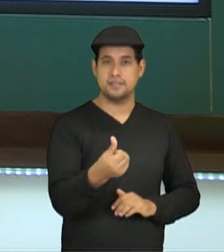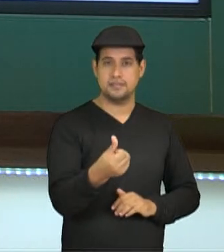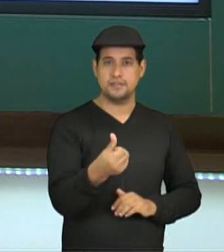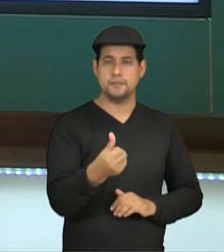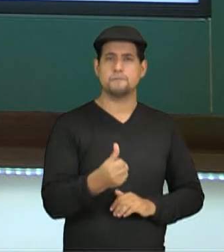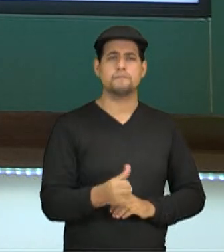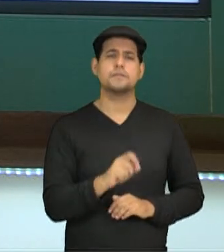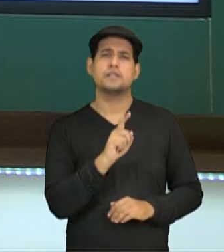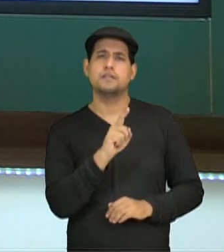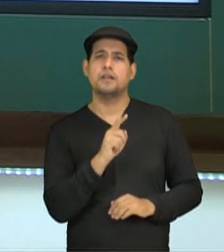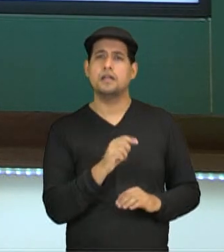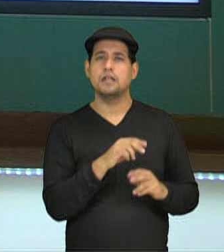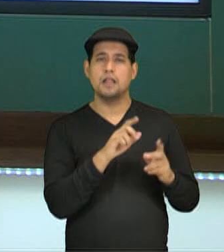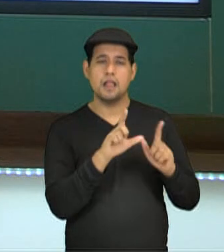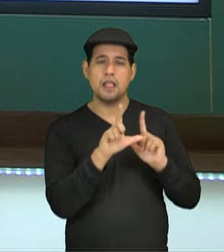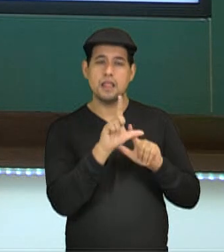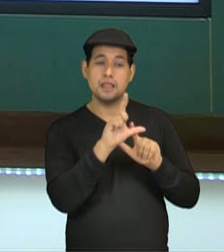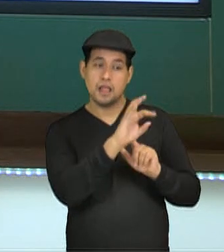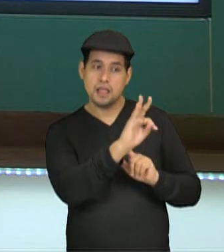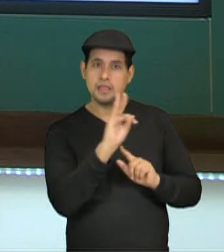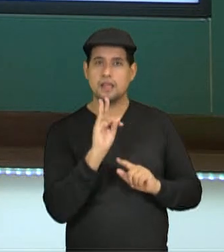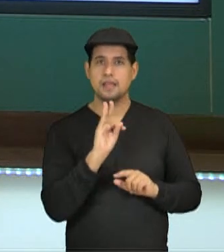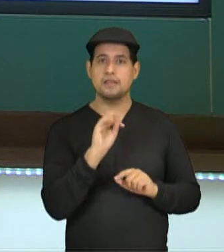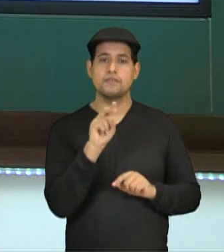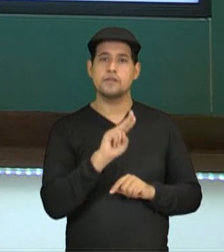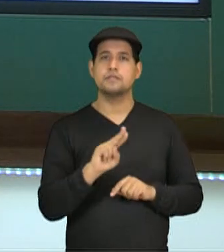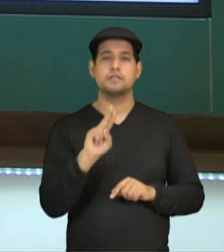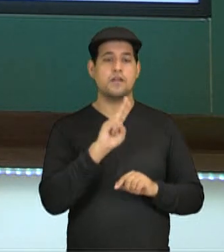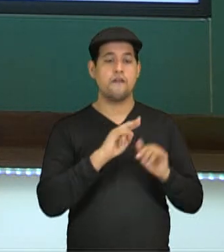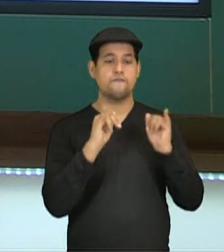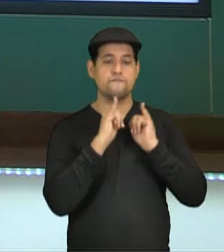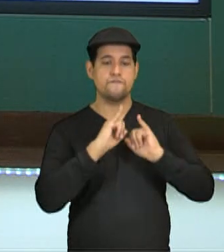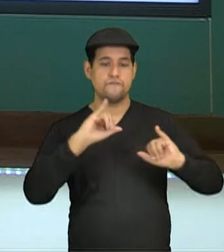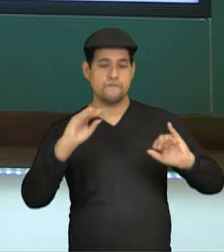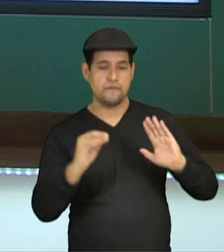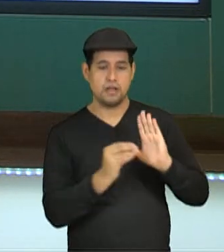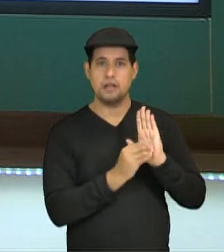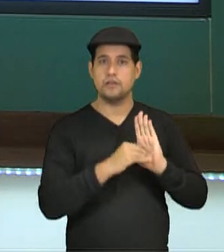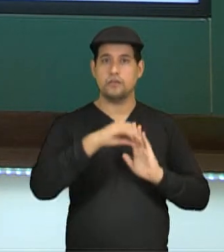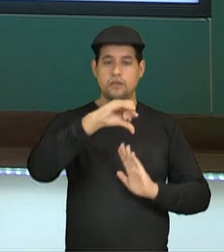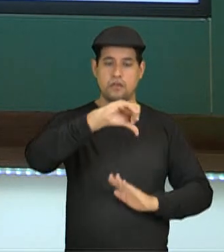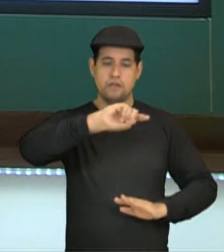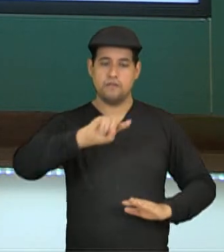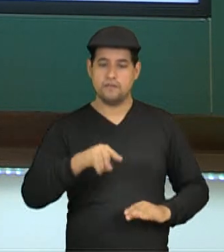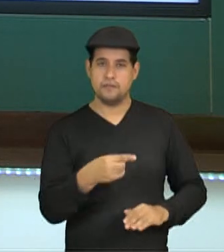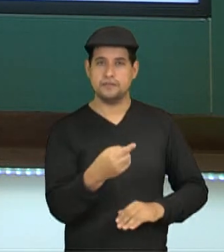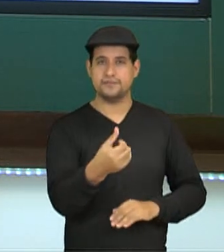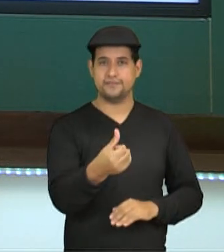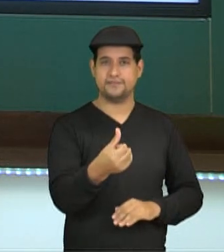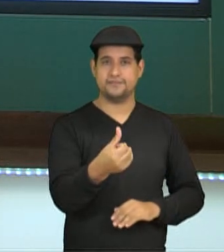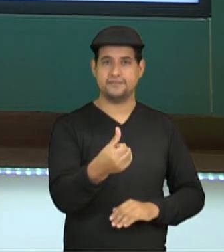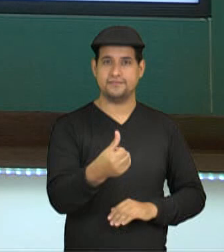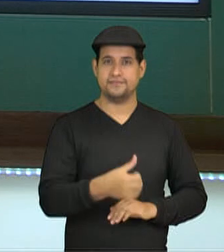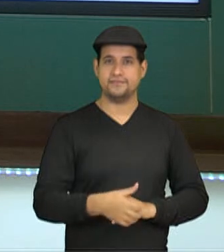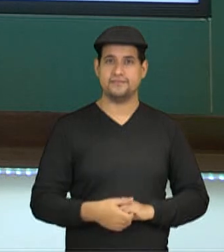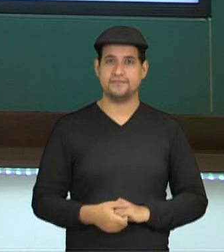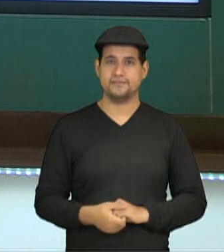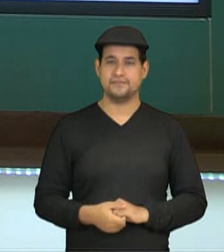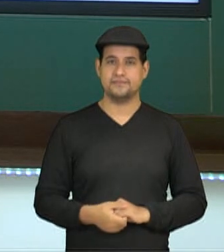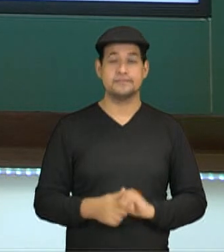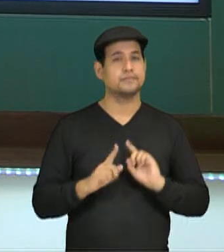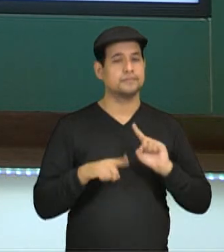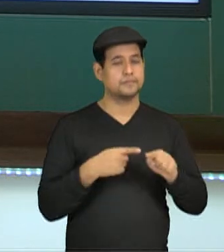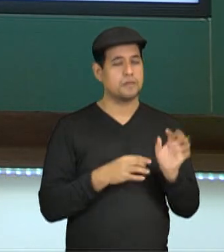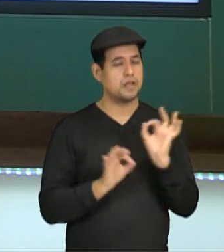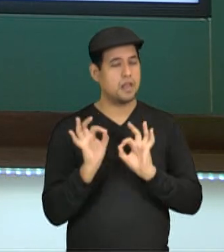9,6. Então, você vai tirar essa letrinha T e vai colocar essa informação que ele deu, 9,6. E daí você